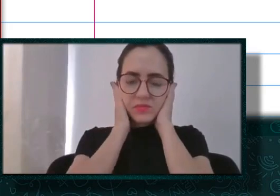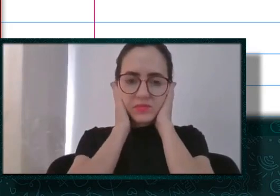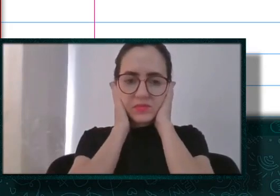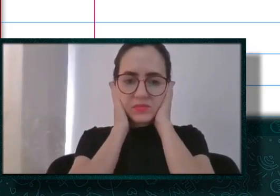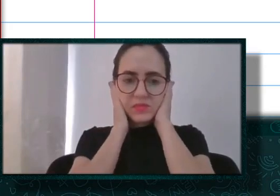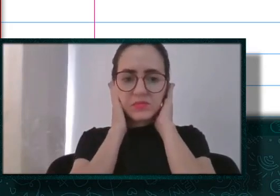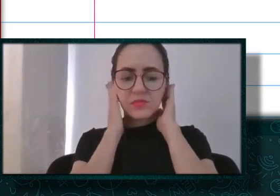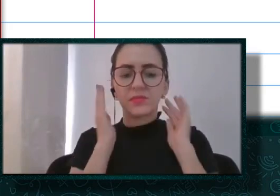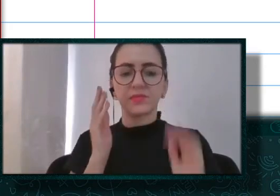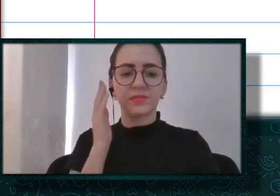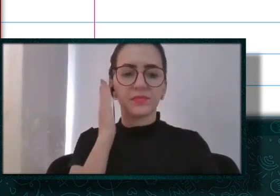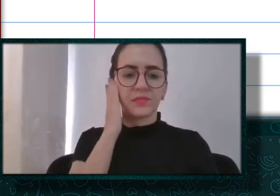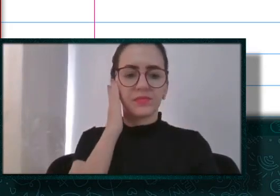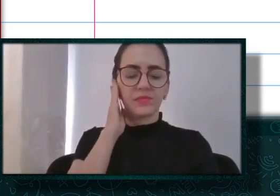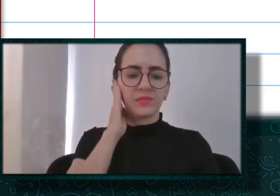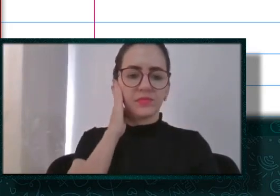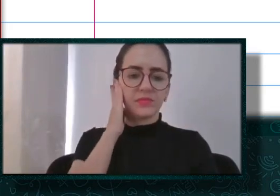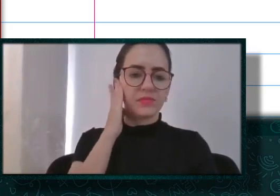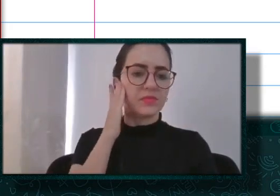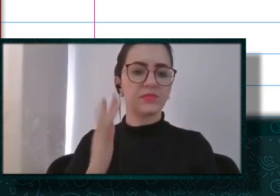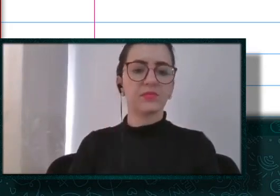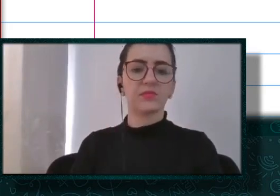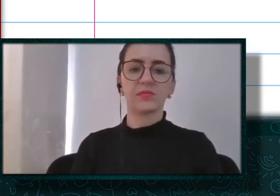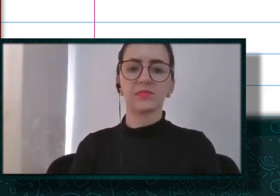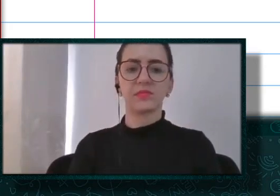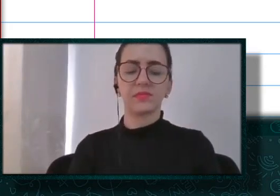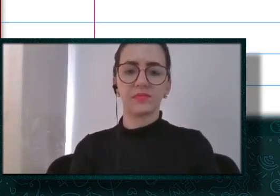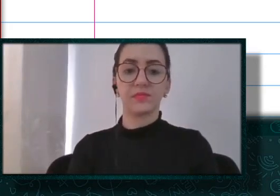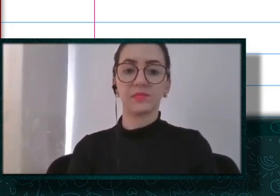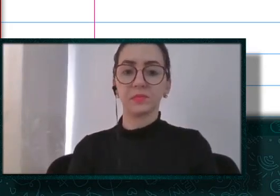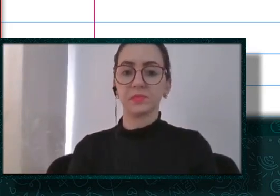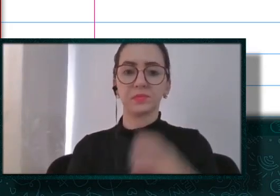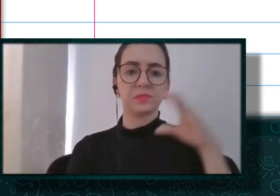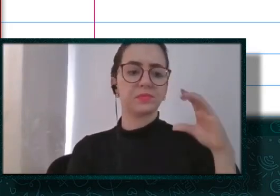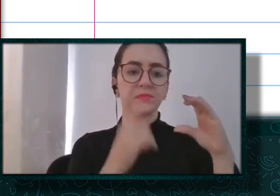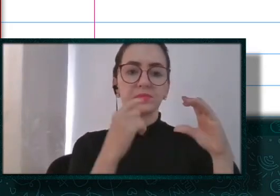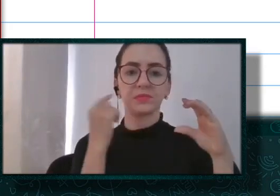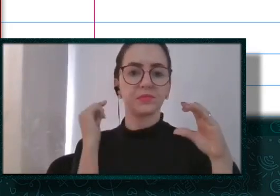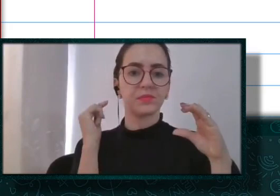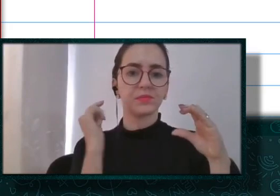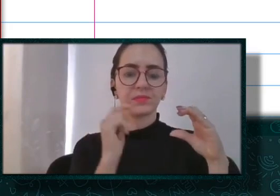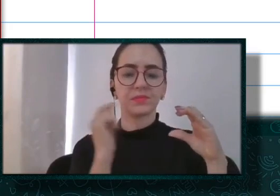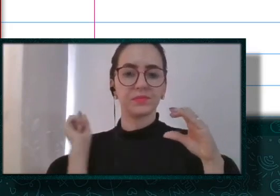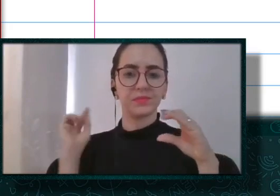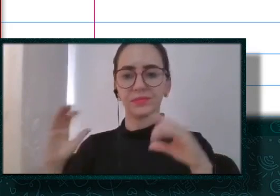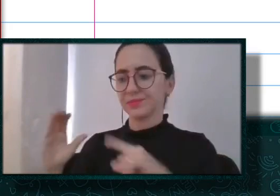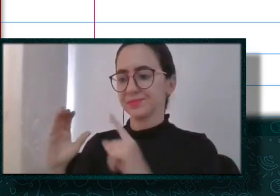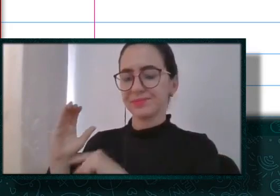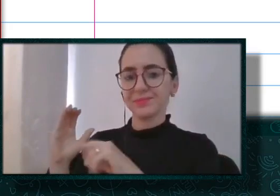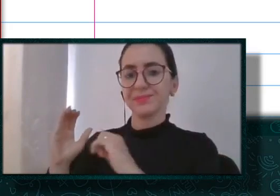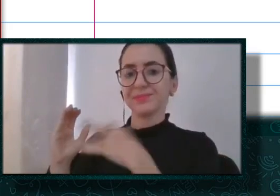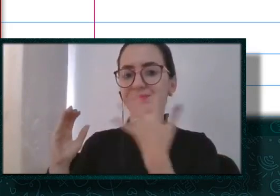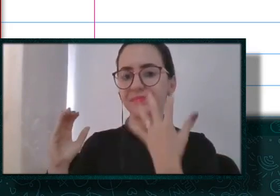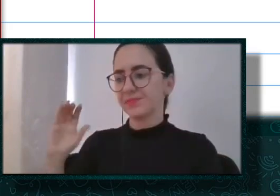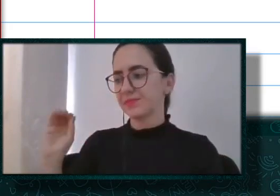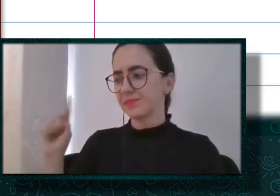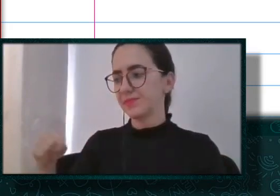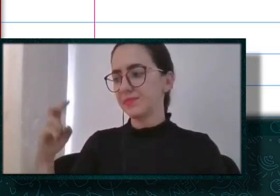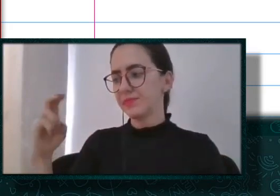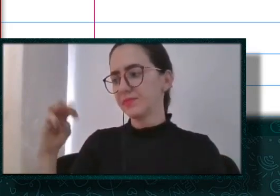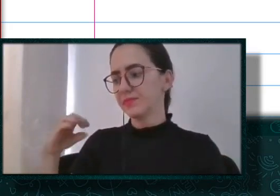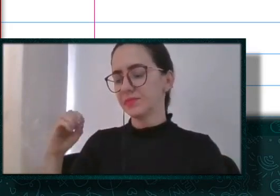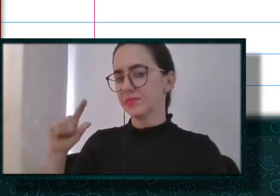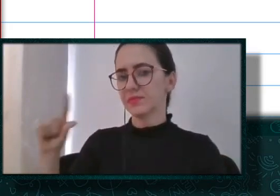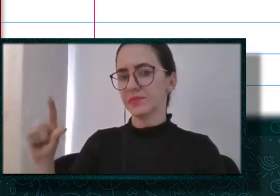ele deu aqui 0,5 mols por litro. E o volume